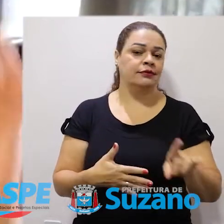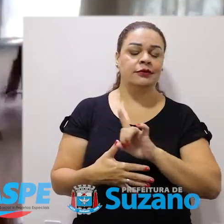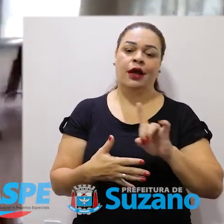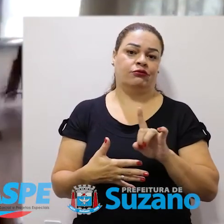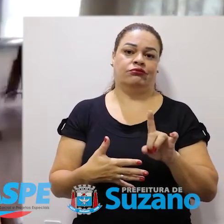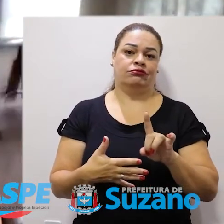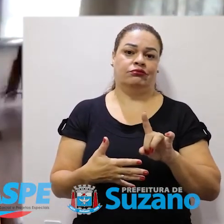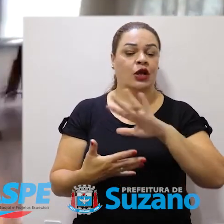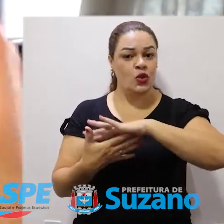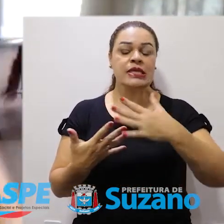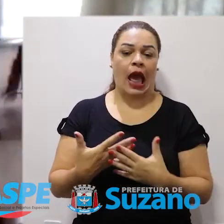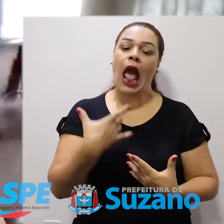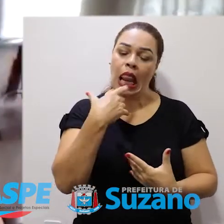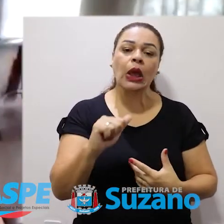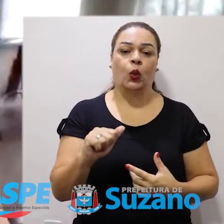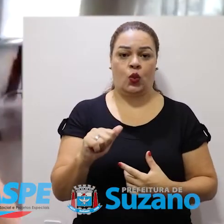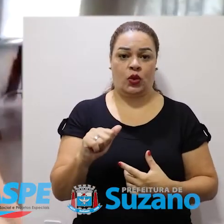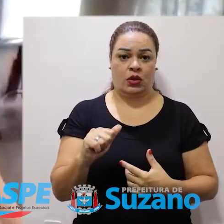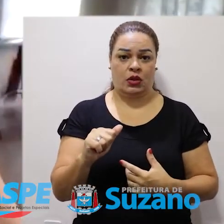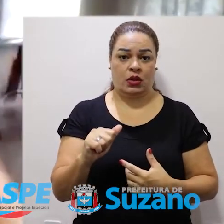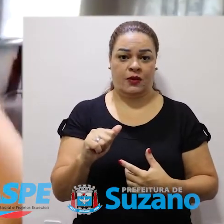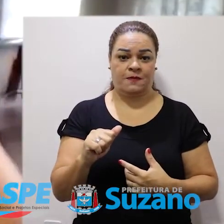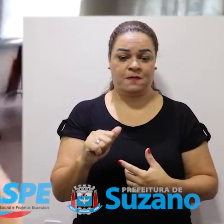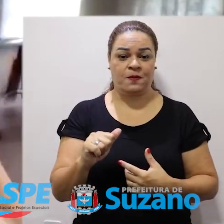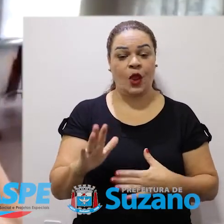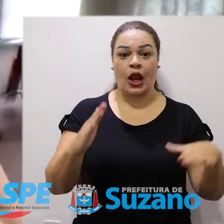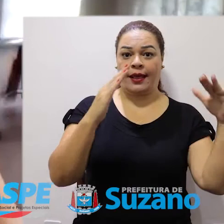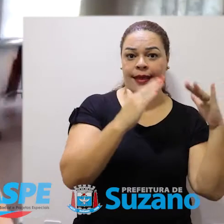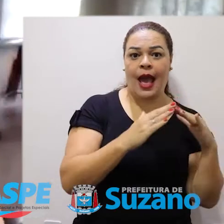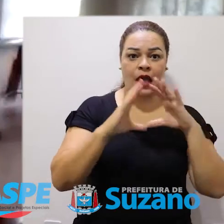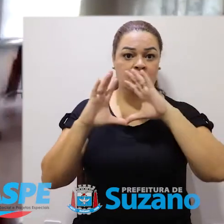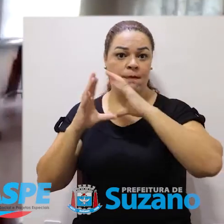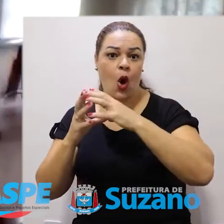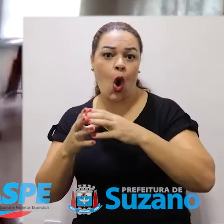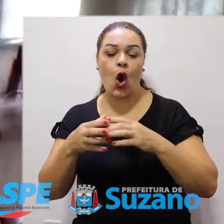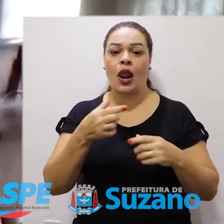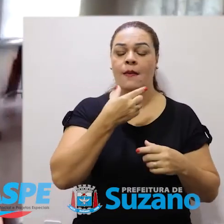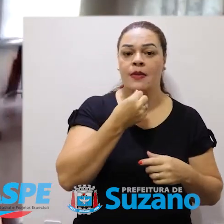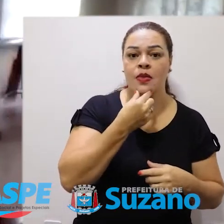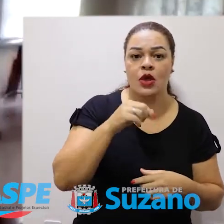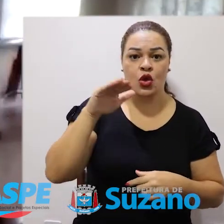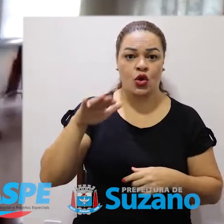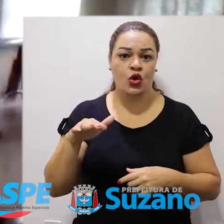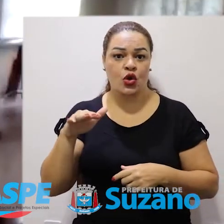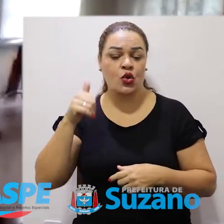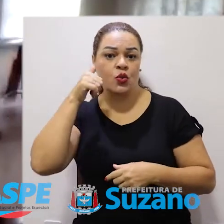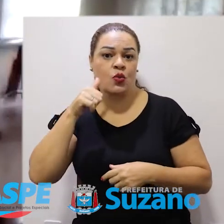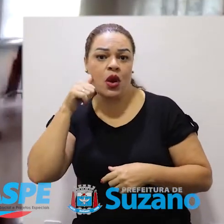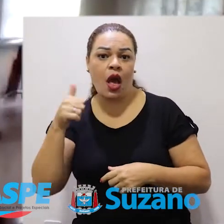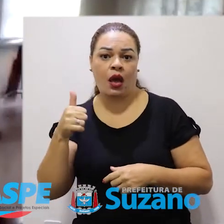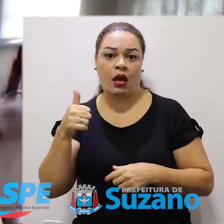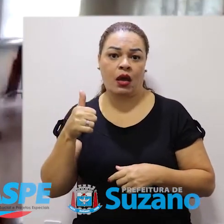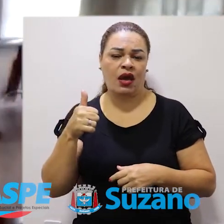começo. Língua de sinais é idioma. Você fazer isso aqui, né? Casa, bola, menino, né? Homem, mulher, isso aqui